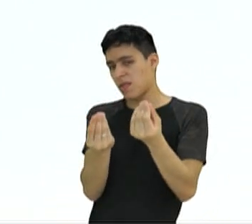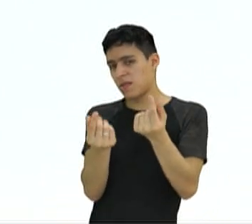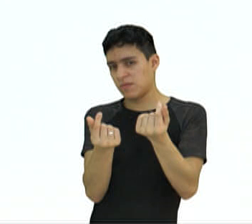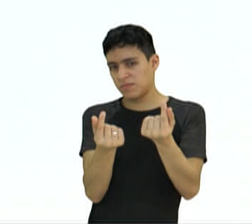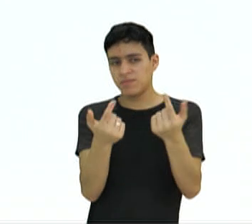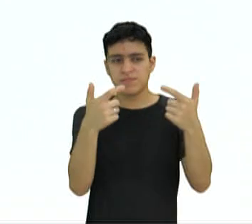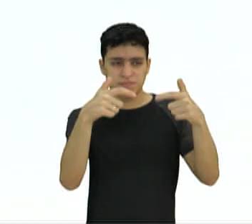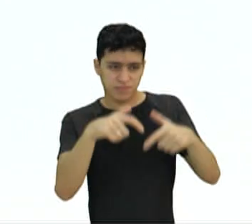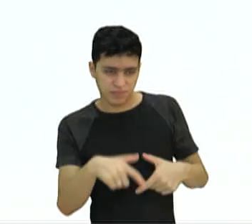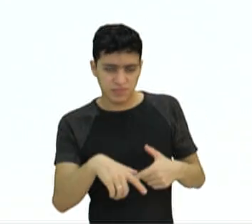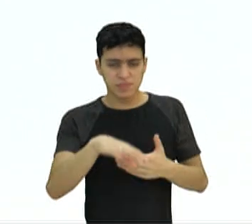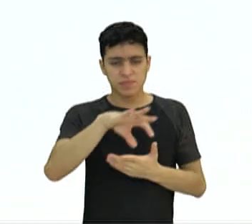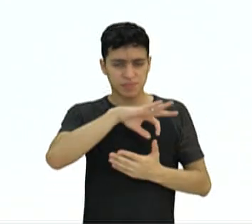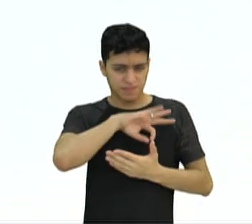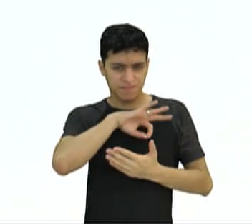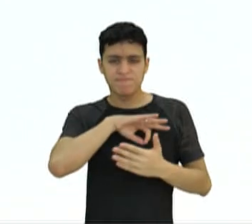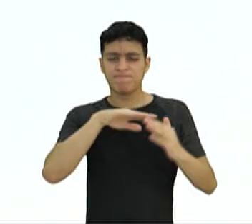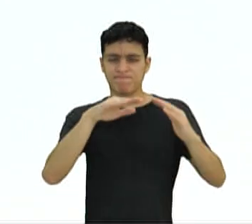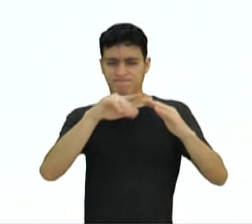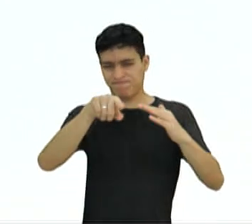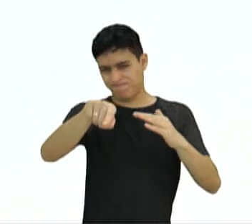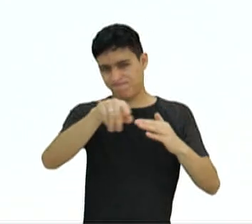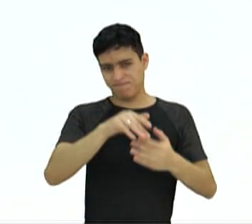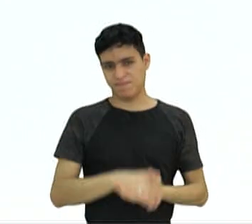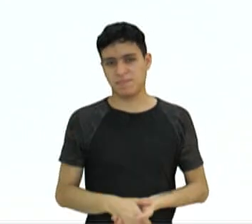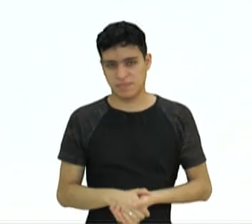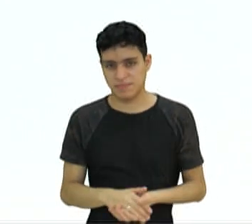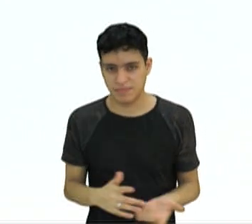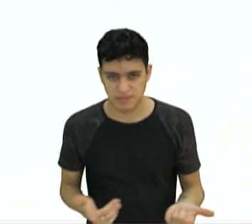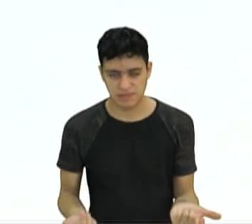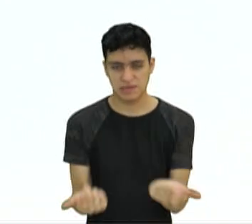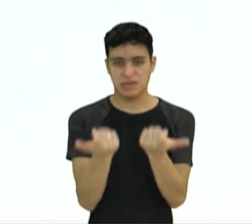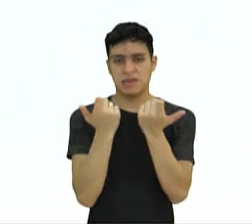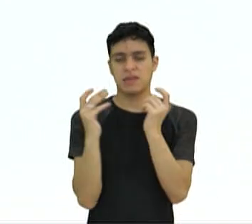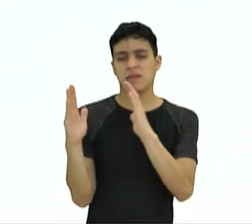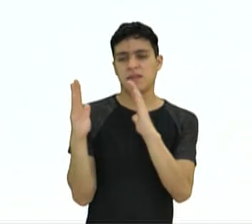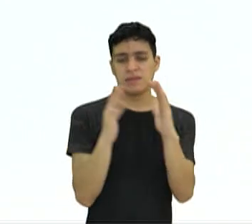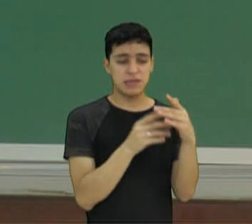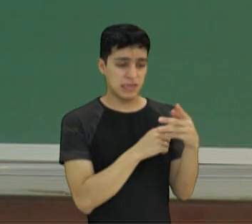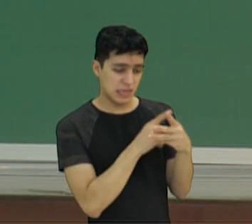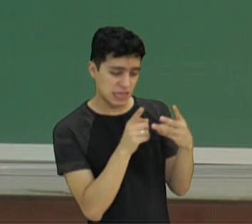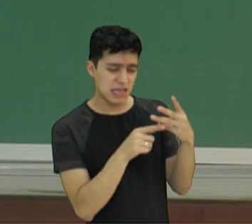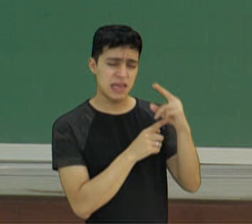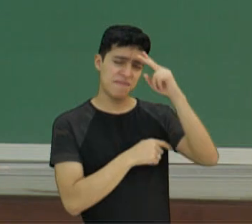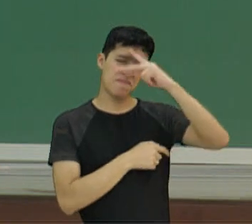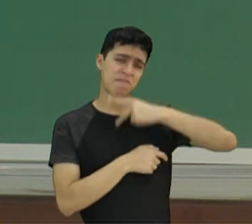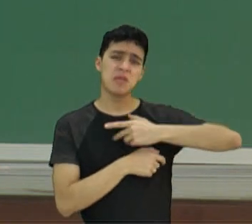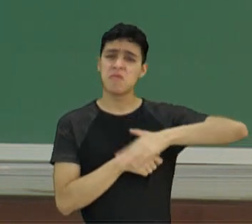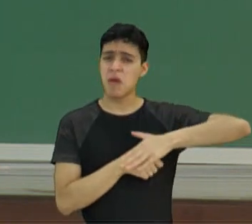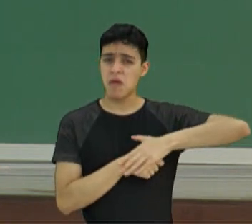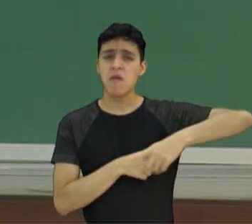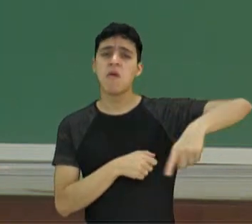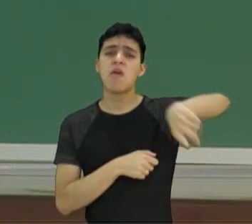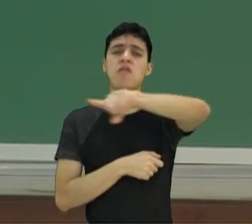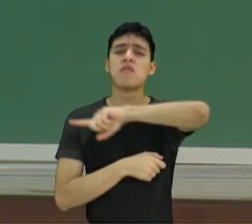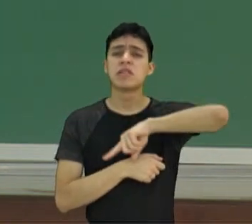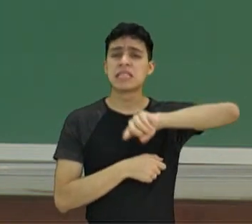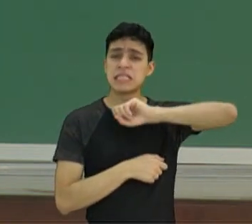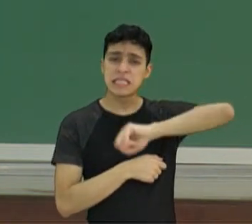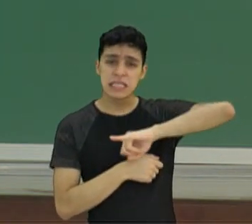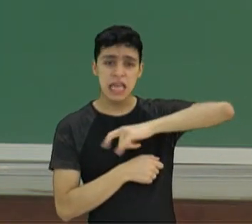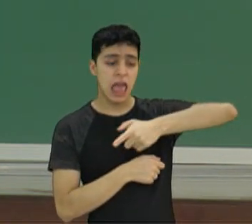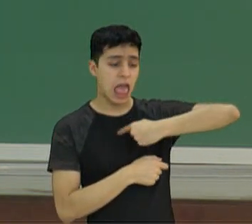police station. Para a delegacia de polícia. Ok? E a número 3 era, pessoal, o que você faria